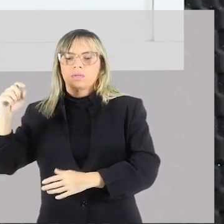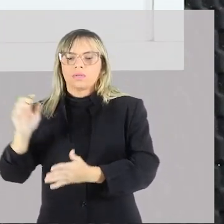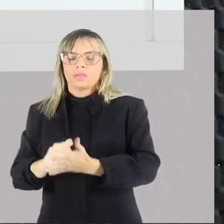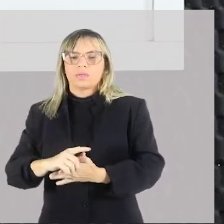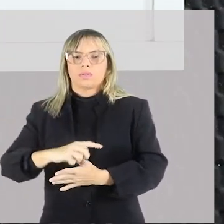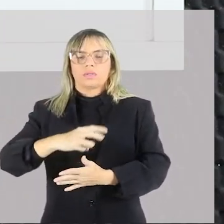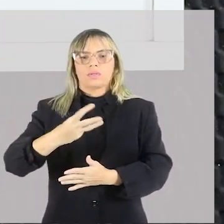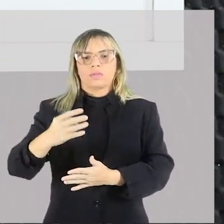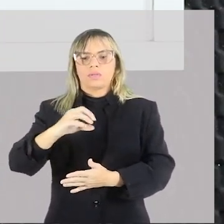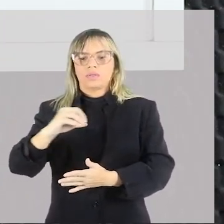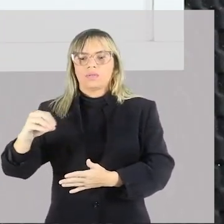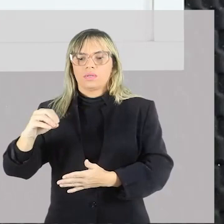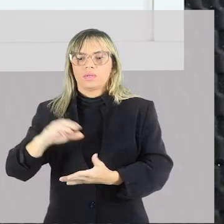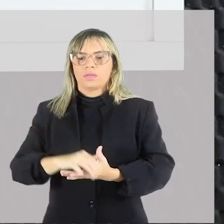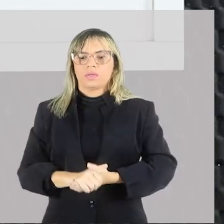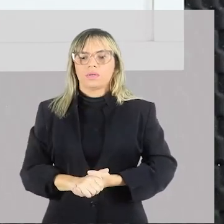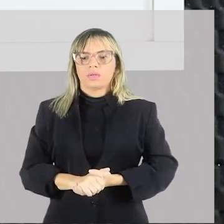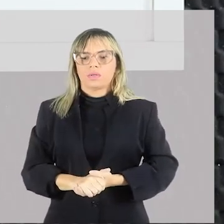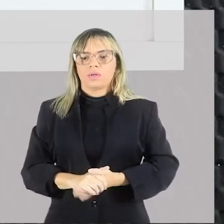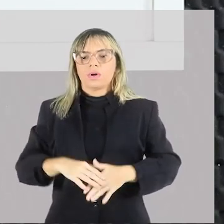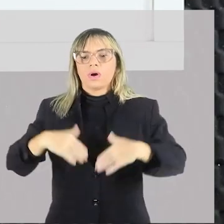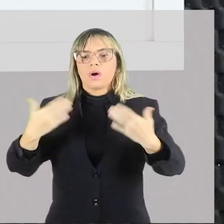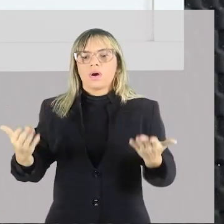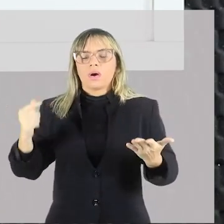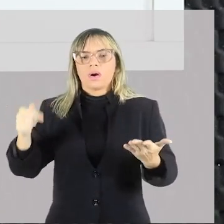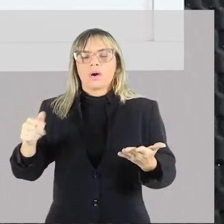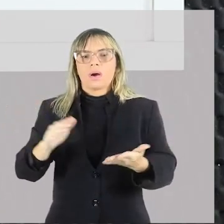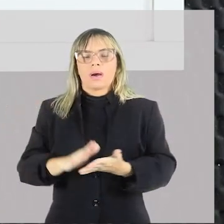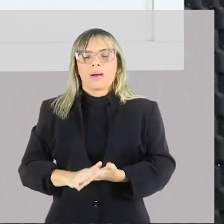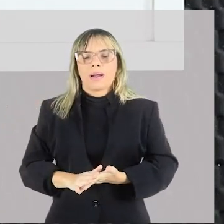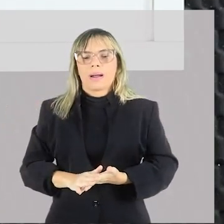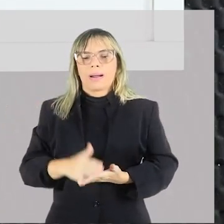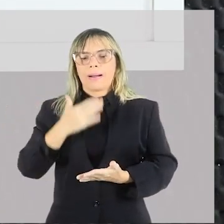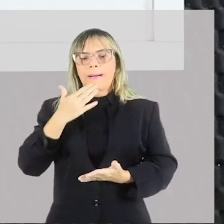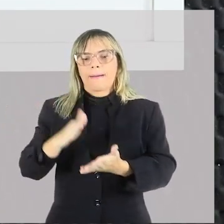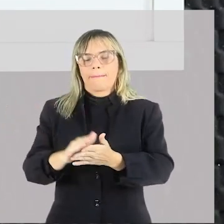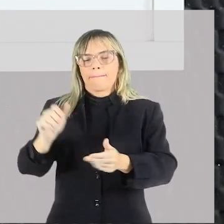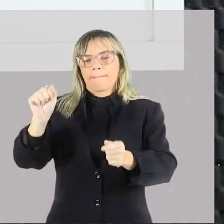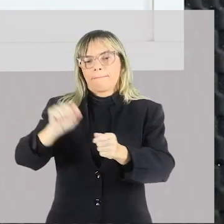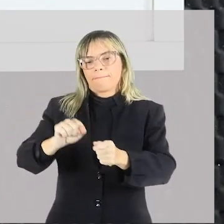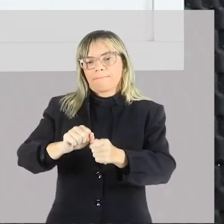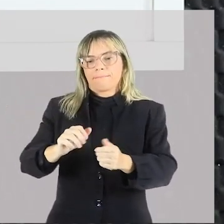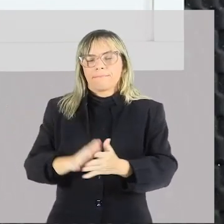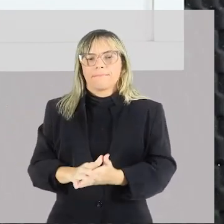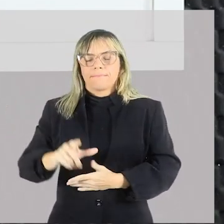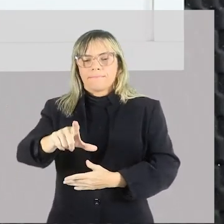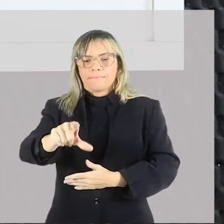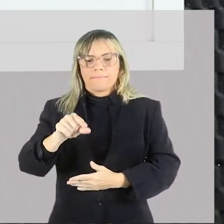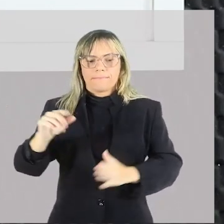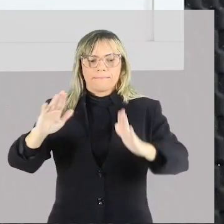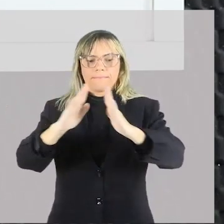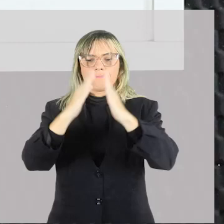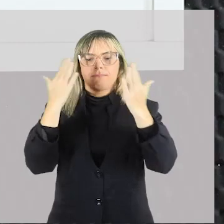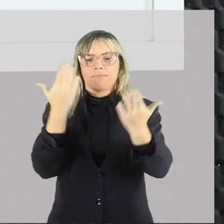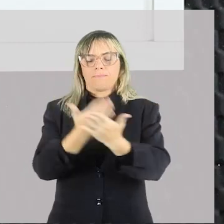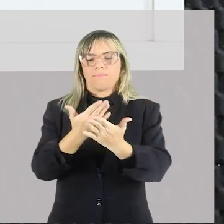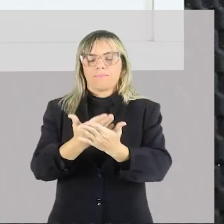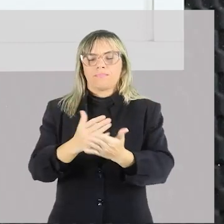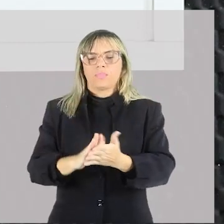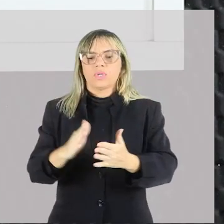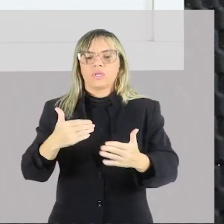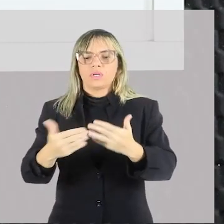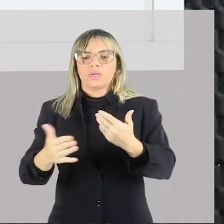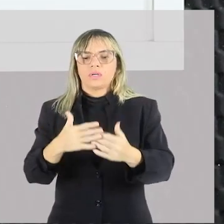condições de responder o que que ele pede Olha a pergunta que ele faz escolhendo-se o aluno dessa escola ao acaso